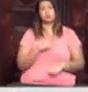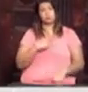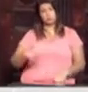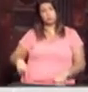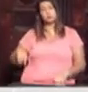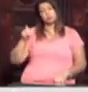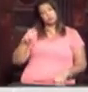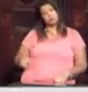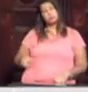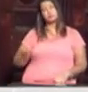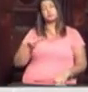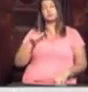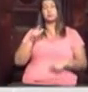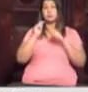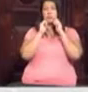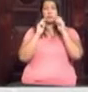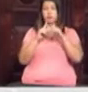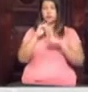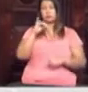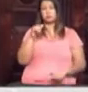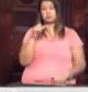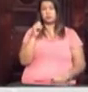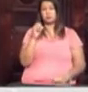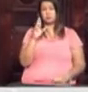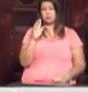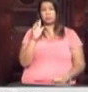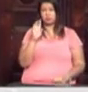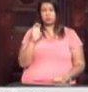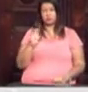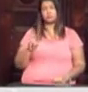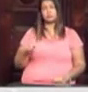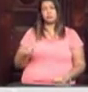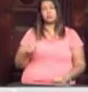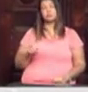Legislativa, Jorge Pisciani. Defendemos isso com relação a todos.